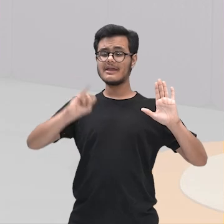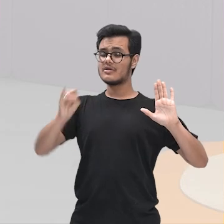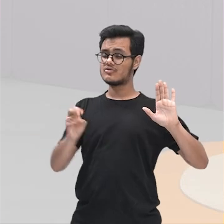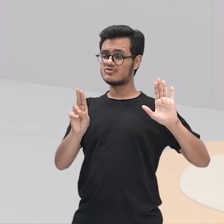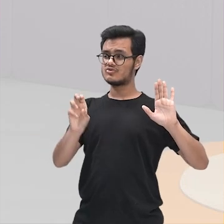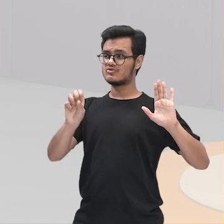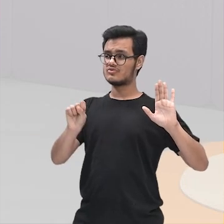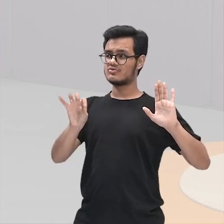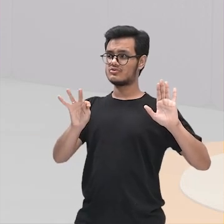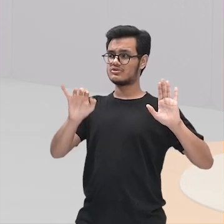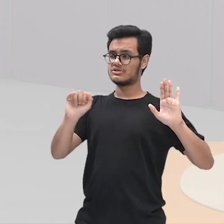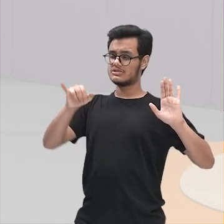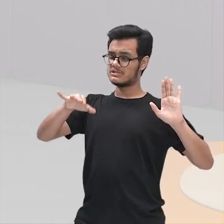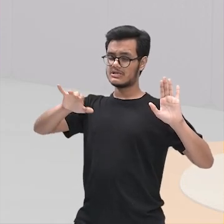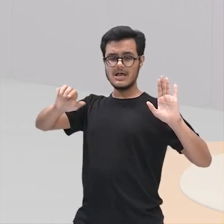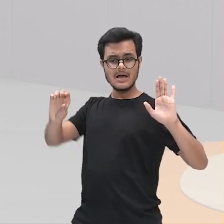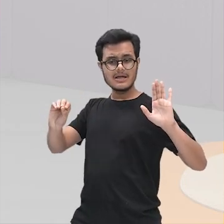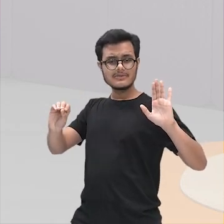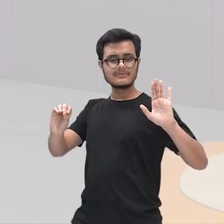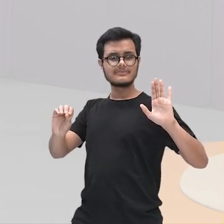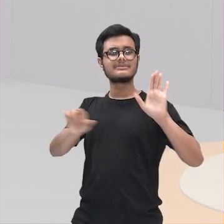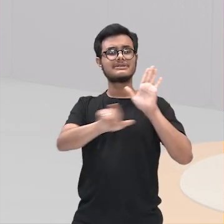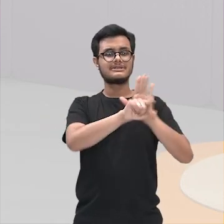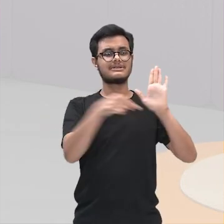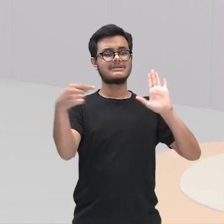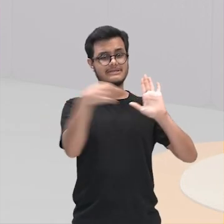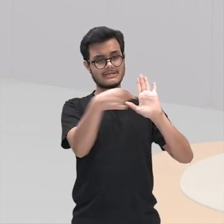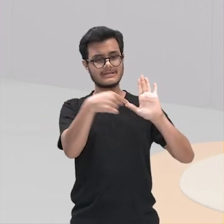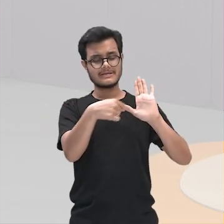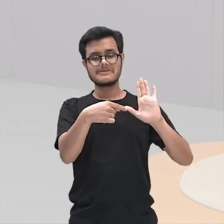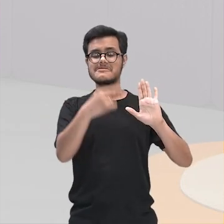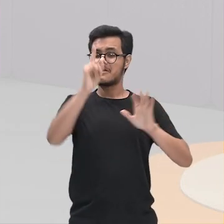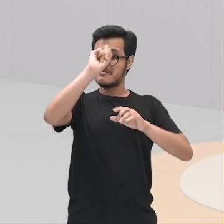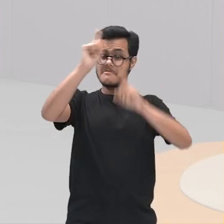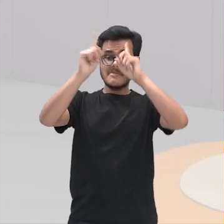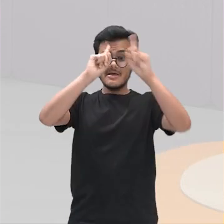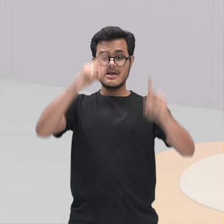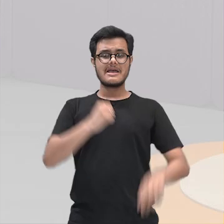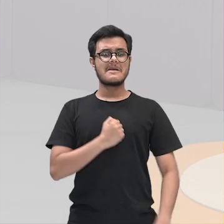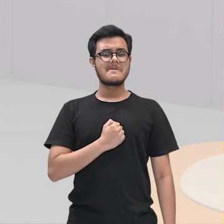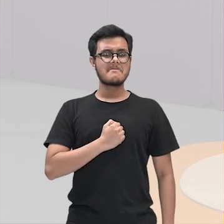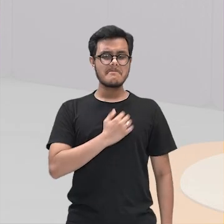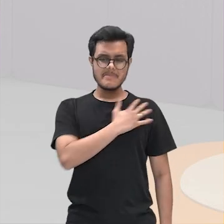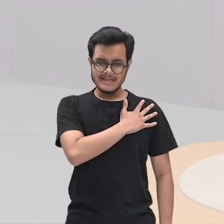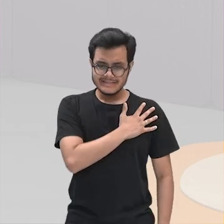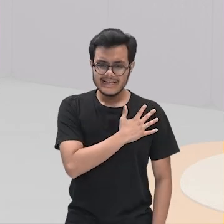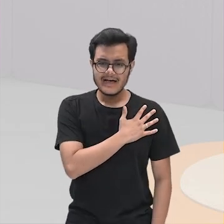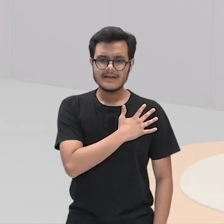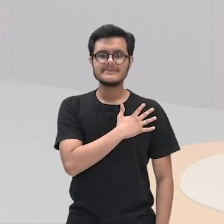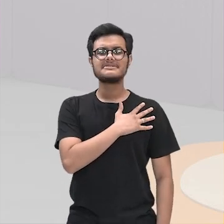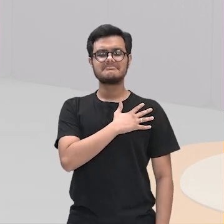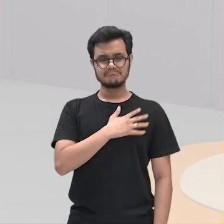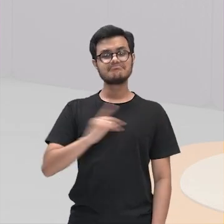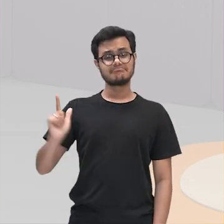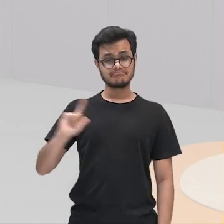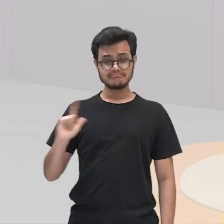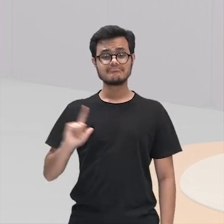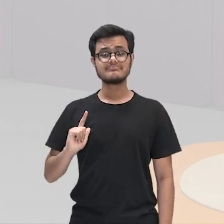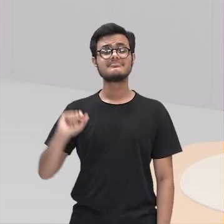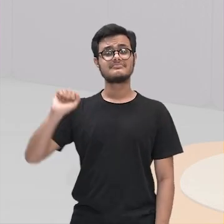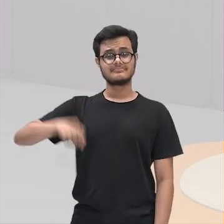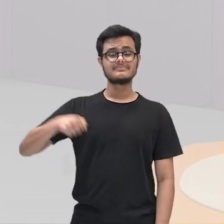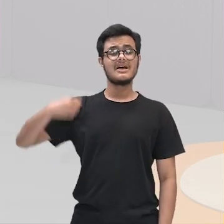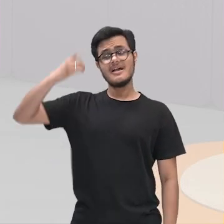Justiniano, uma compilação das leis romanas, ainda é considerado uma das contribuições significativas para o desenvolvimento do